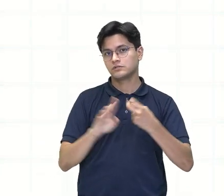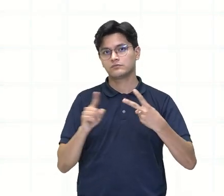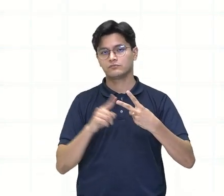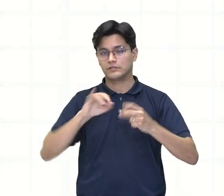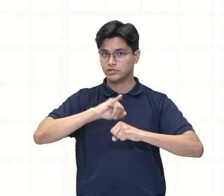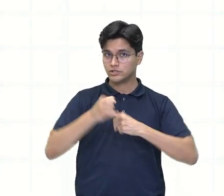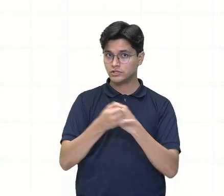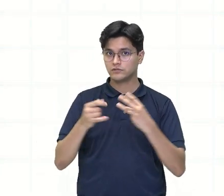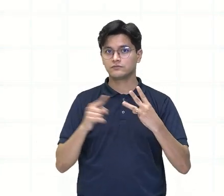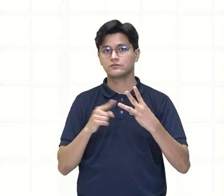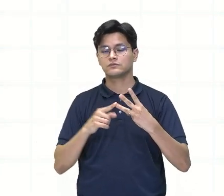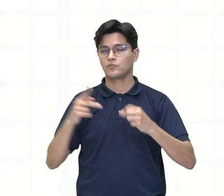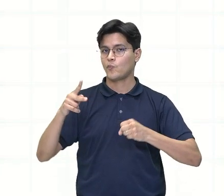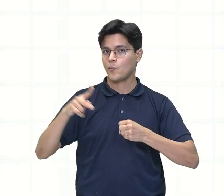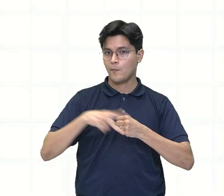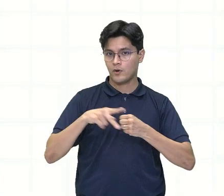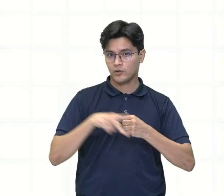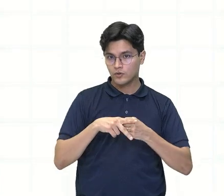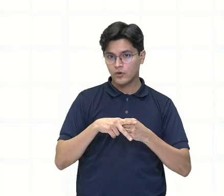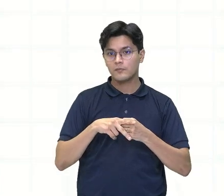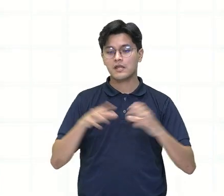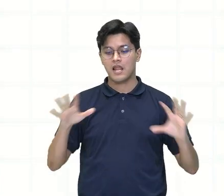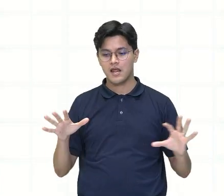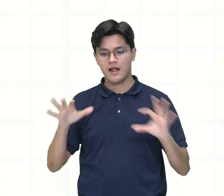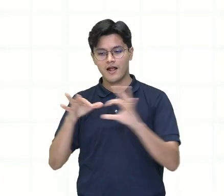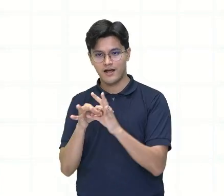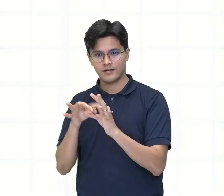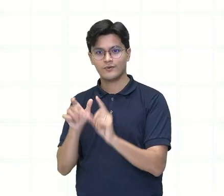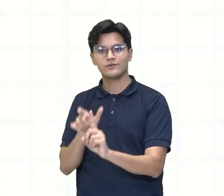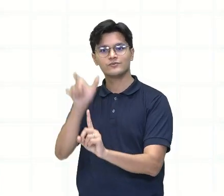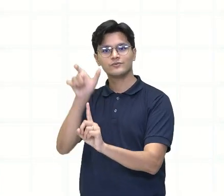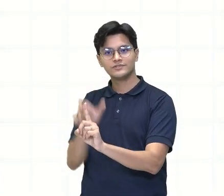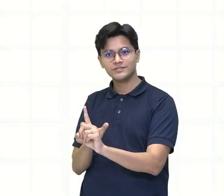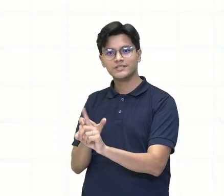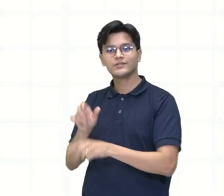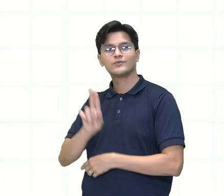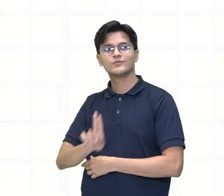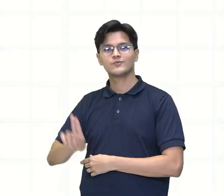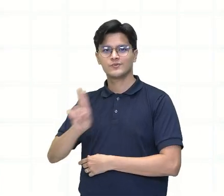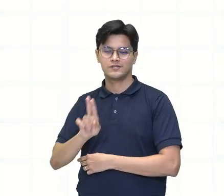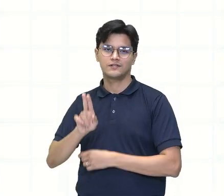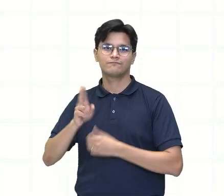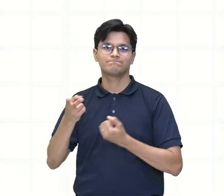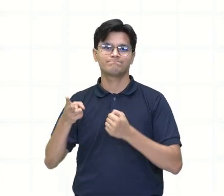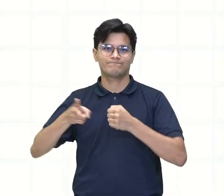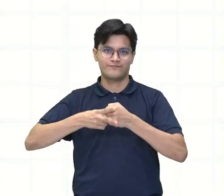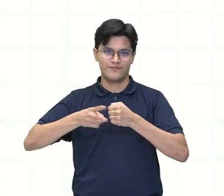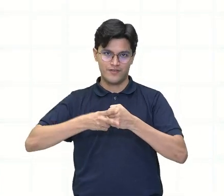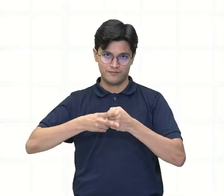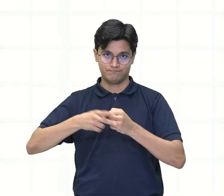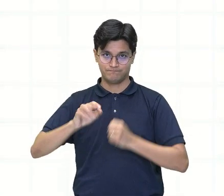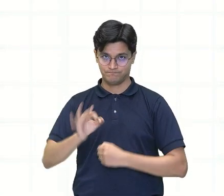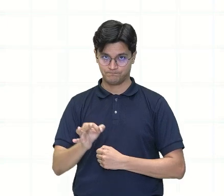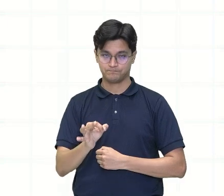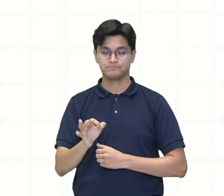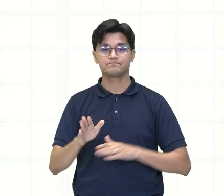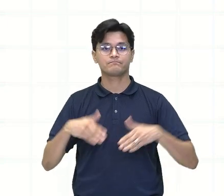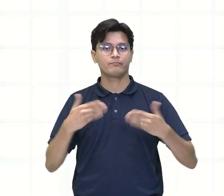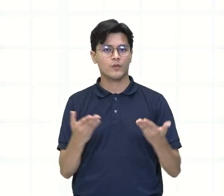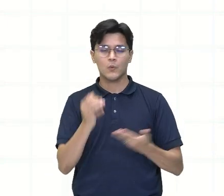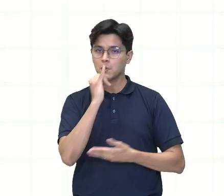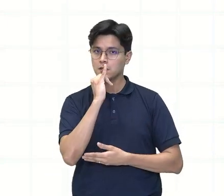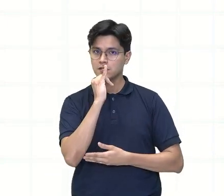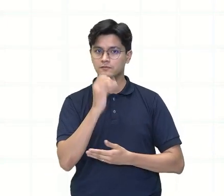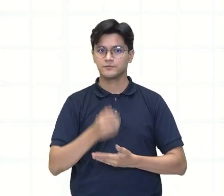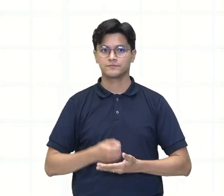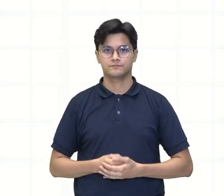é ligado ao sujeito por um verbo, tá? Então, por exemplo, aqui eu tenho um